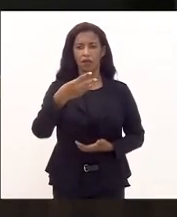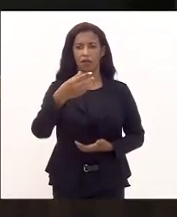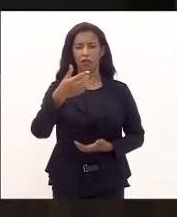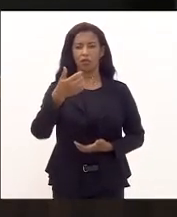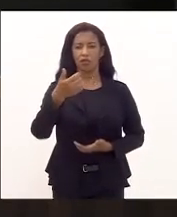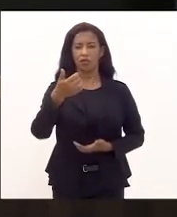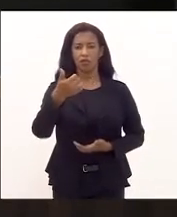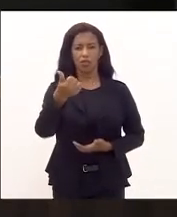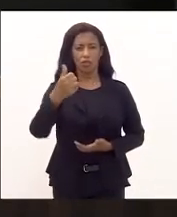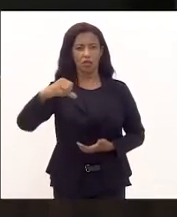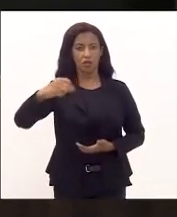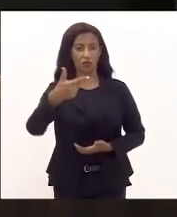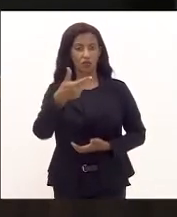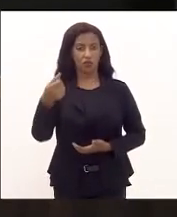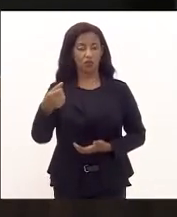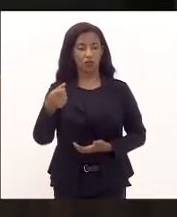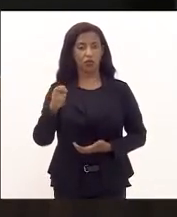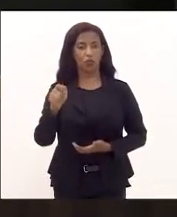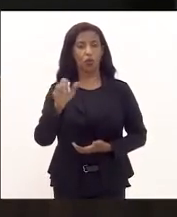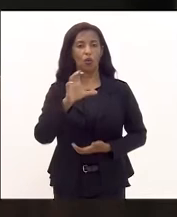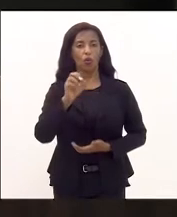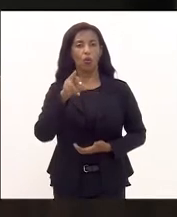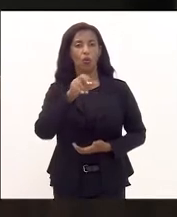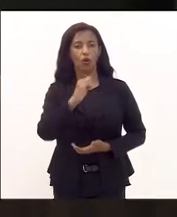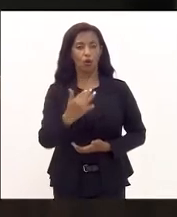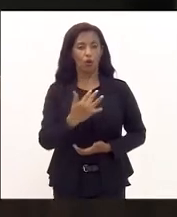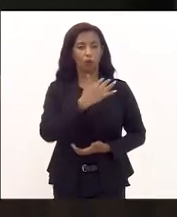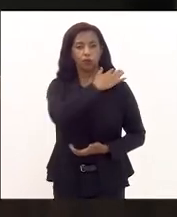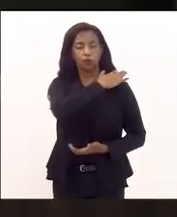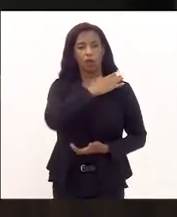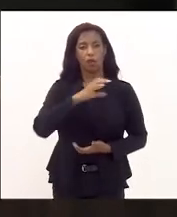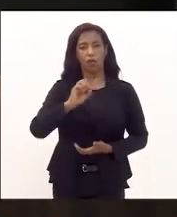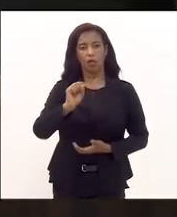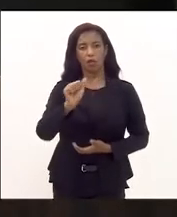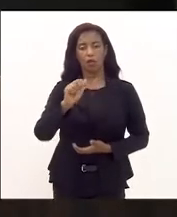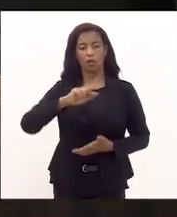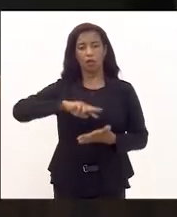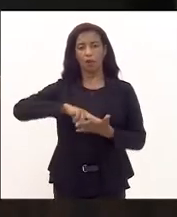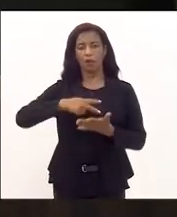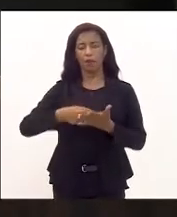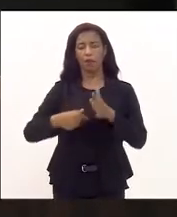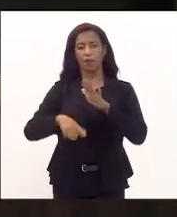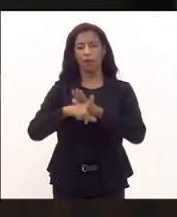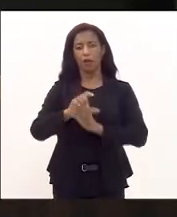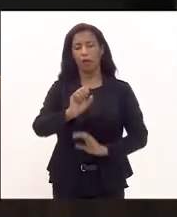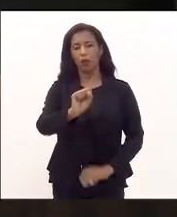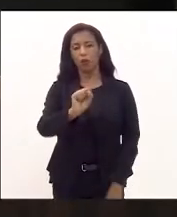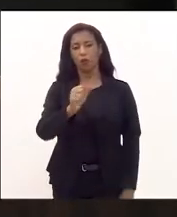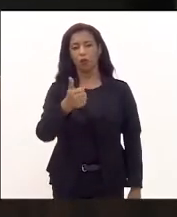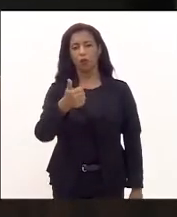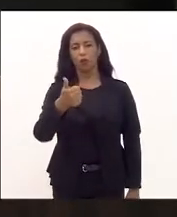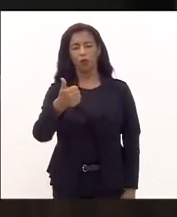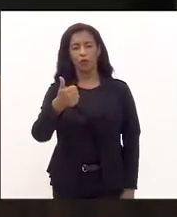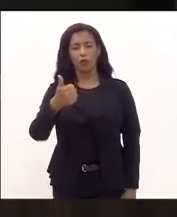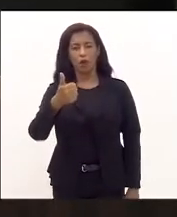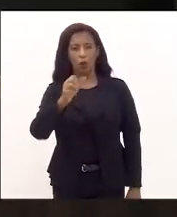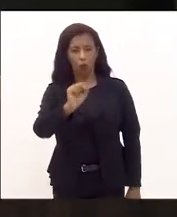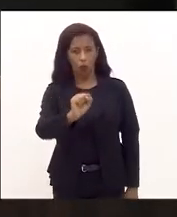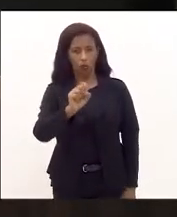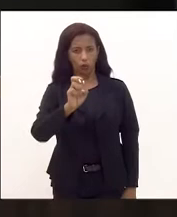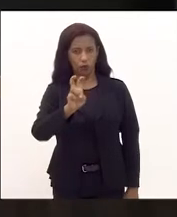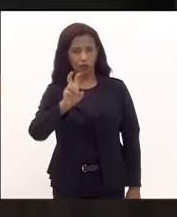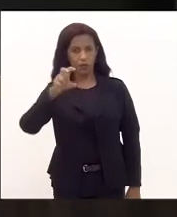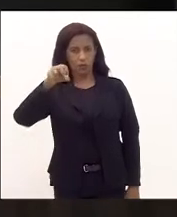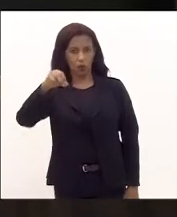3719 de 21, de autoria do deputado Coronel Salema, que altera a Lei 8050, de 19 de julho de 18,